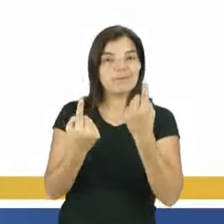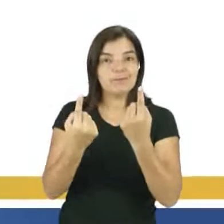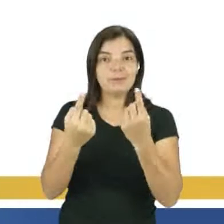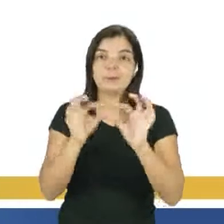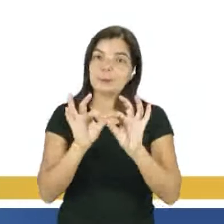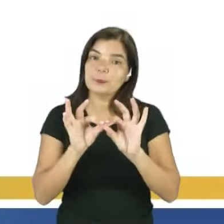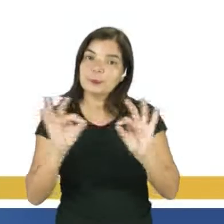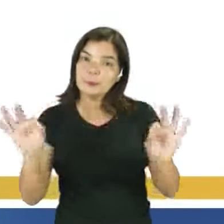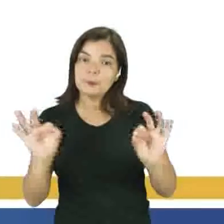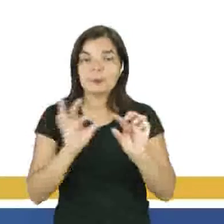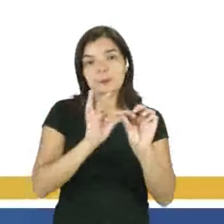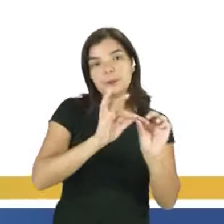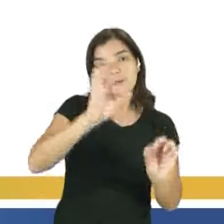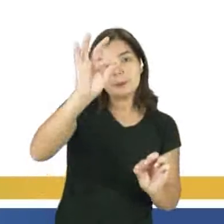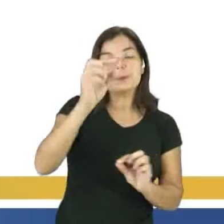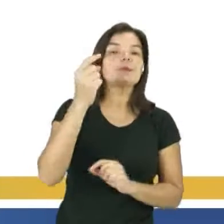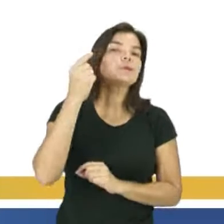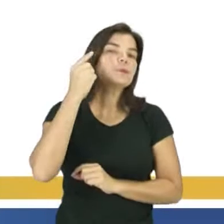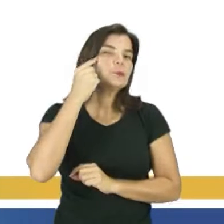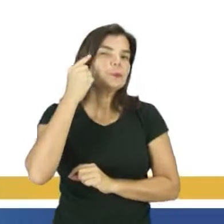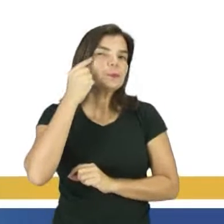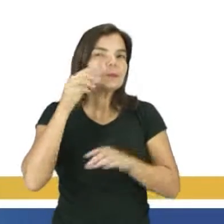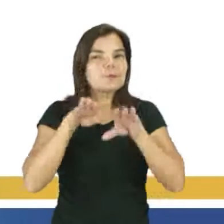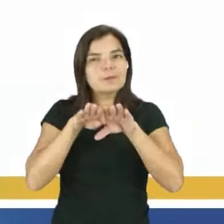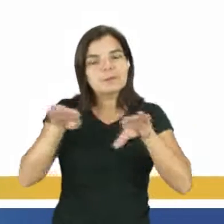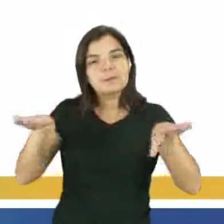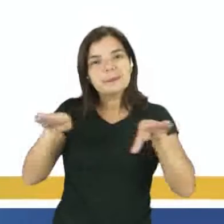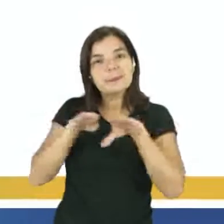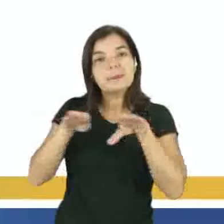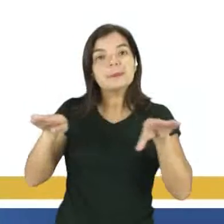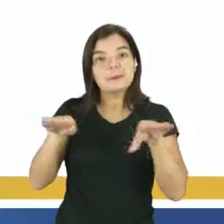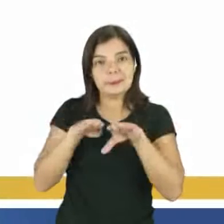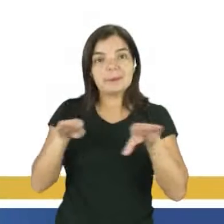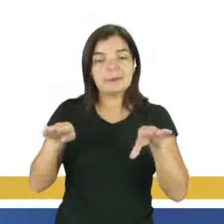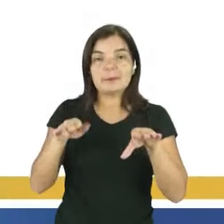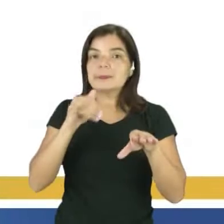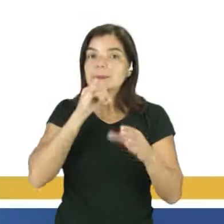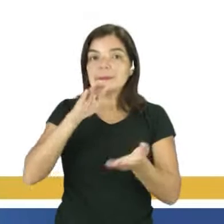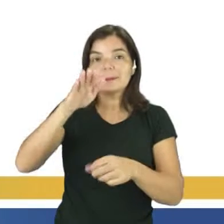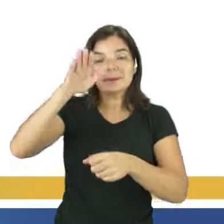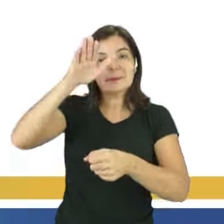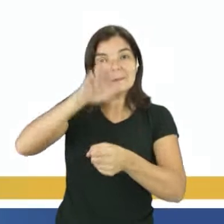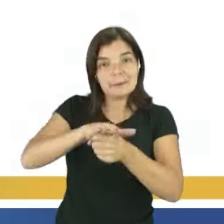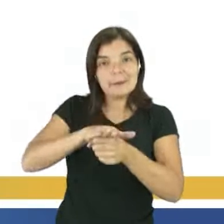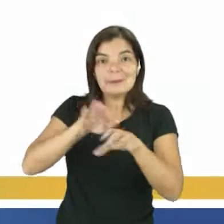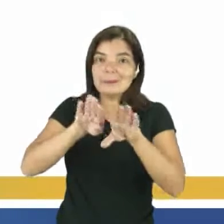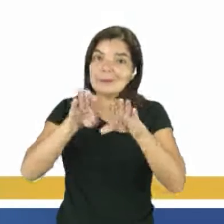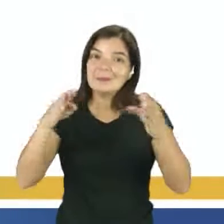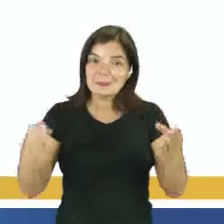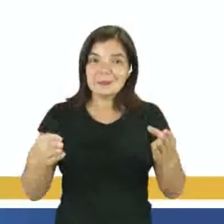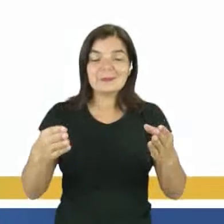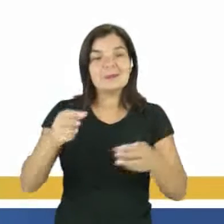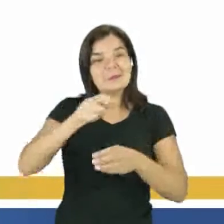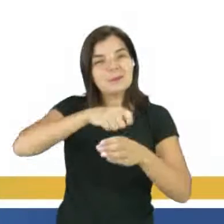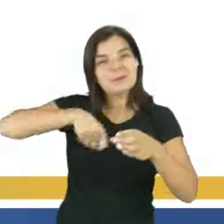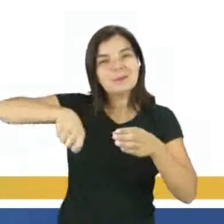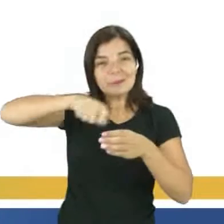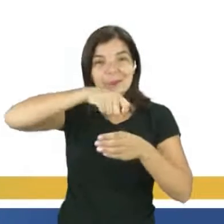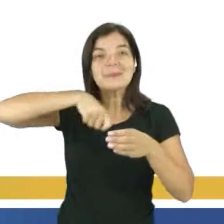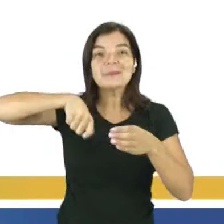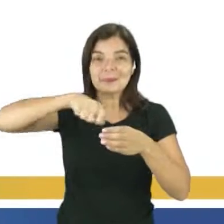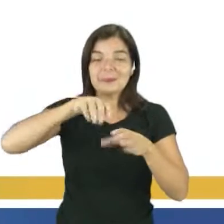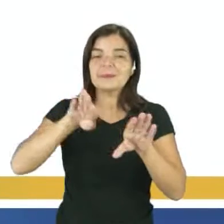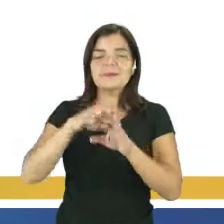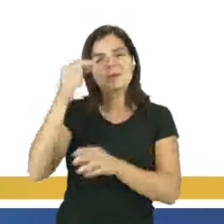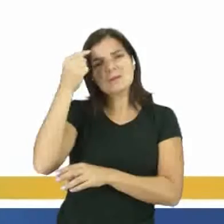largura e comprimento. Você pode pensar no plano como sendo, por exemplo, a tampa, né, da mesa de cozinha da sua casa, aquela tampa ali, você